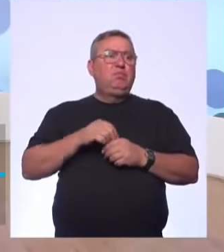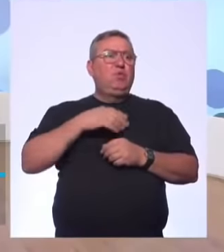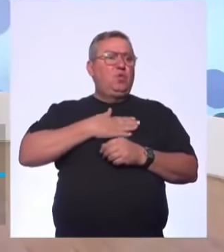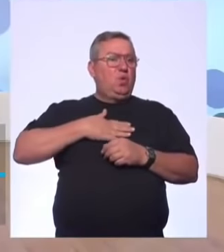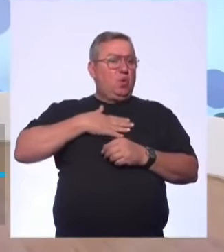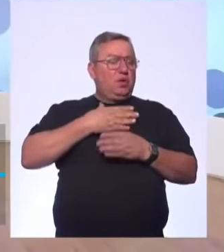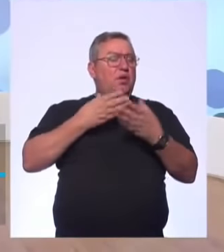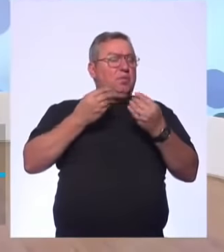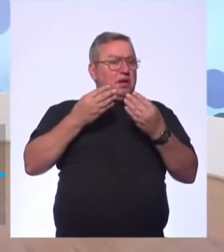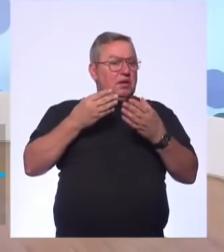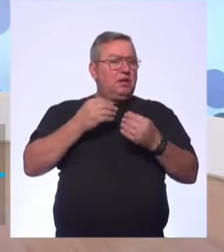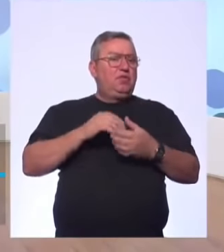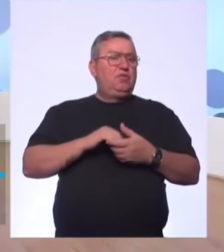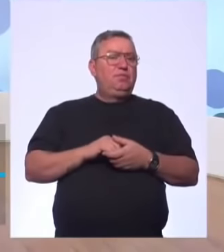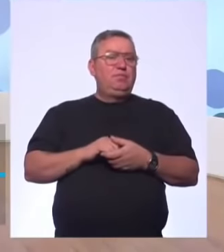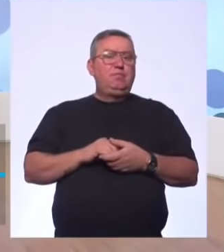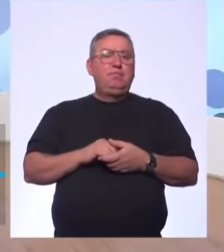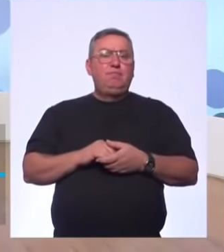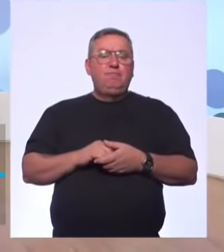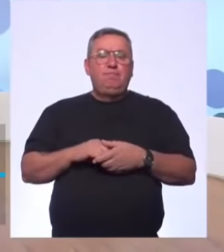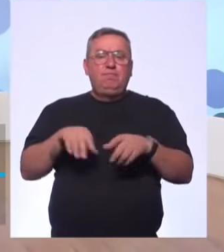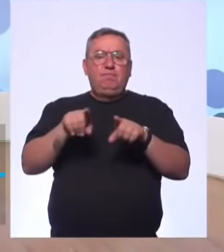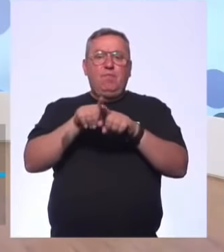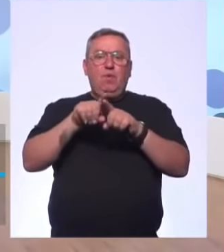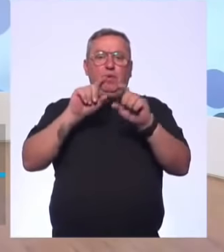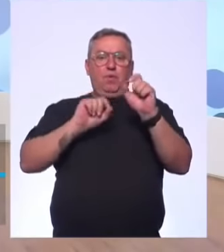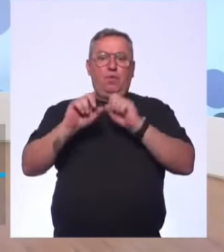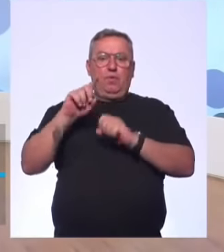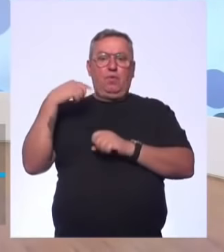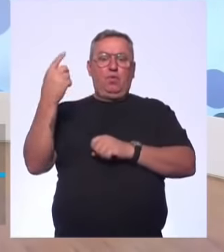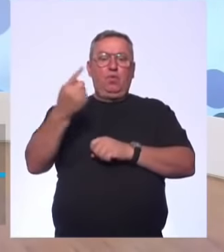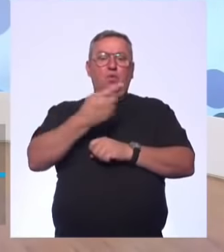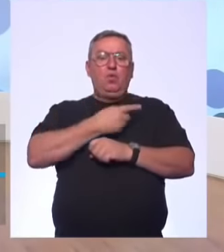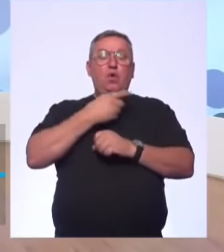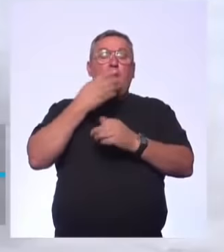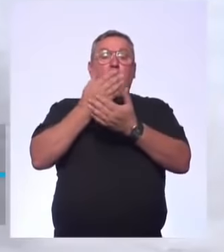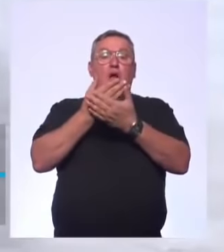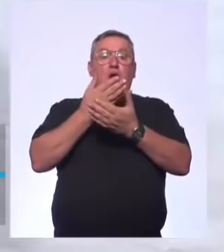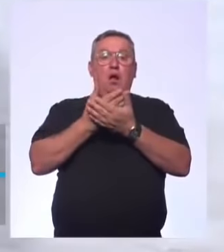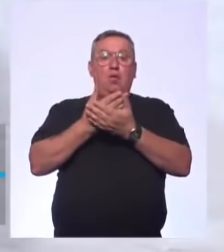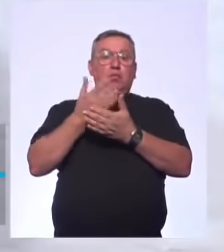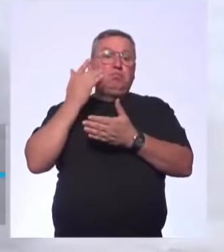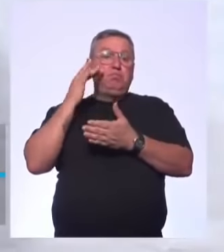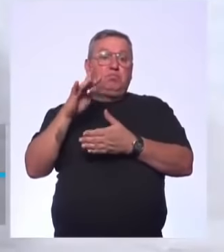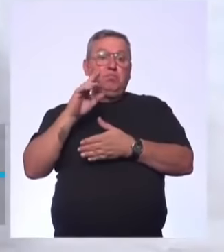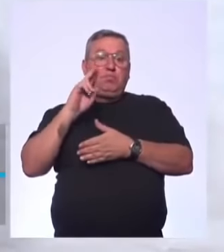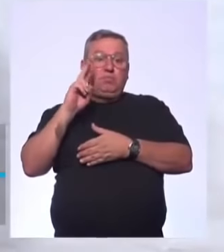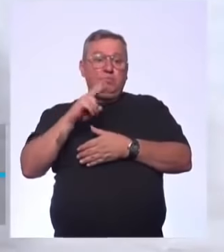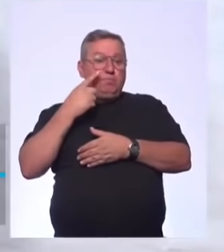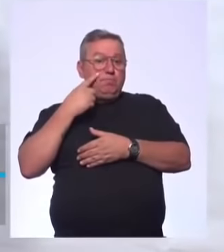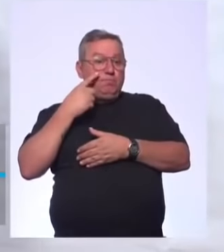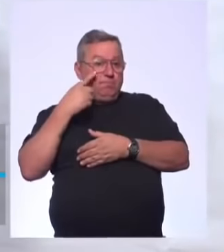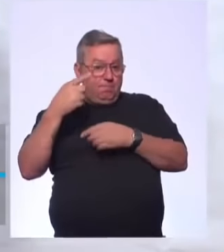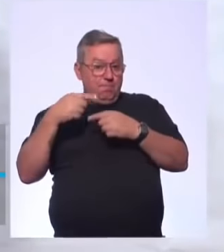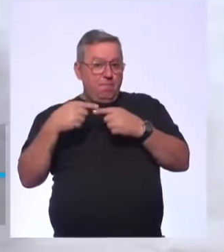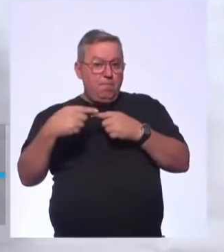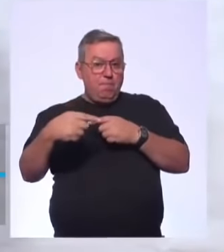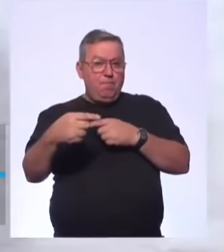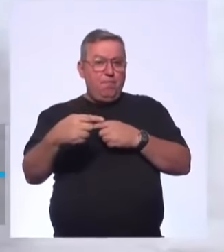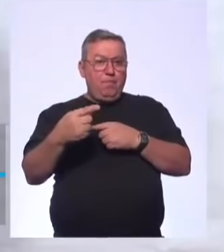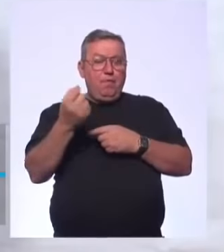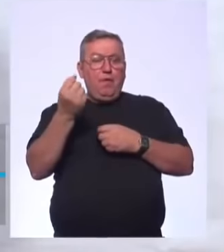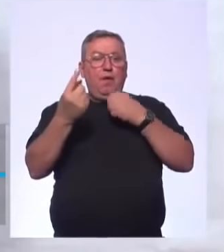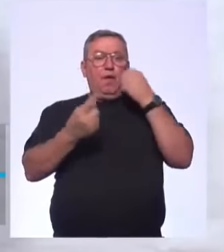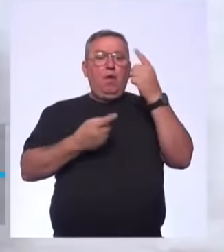Nós melhoramos bastante. E também, na nossa aula, não sei se vocês já observaram essa semana, que